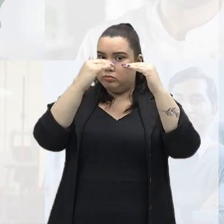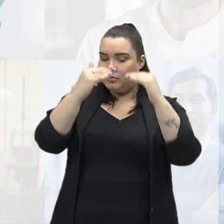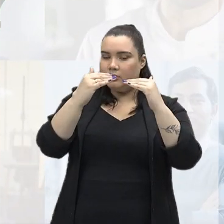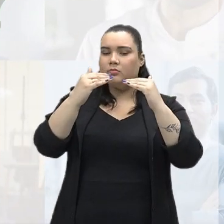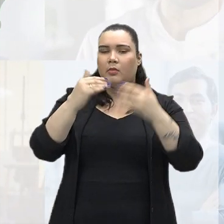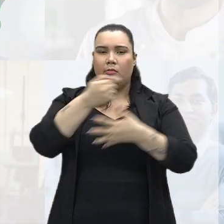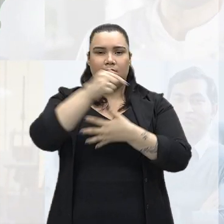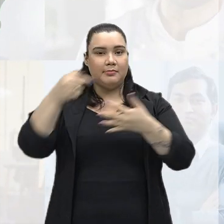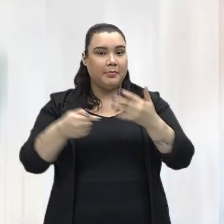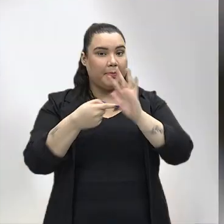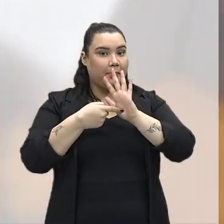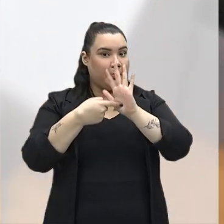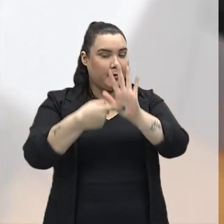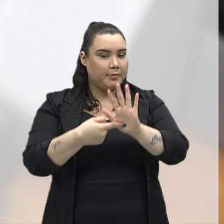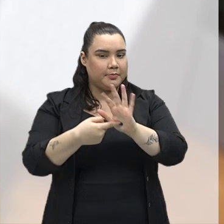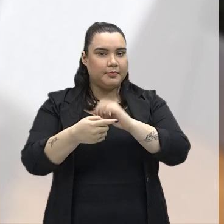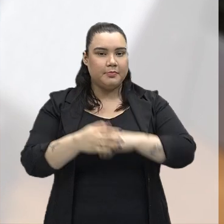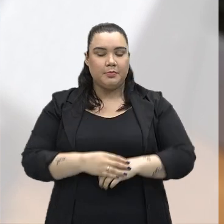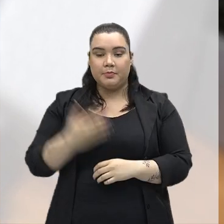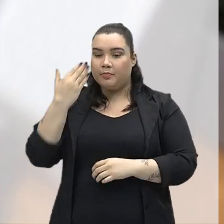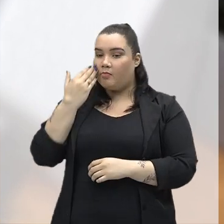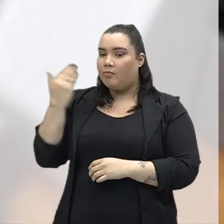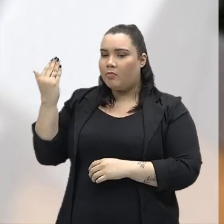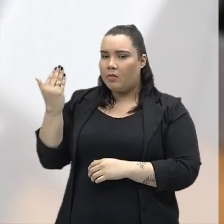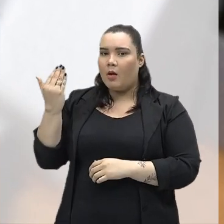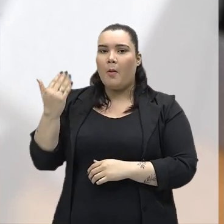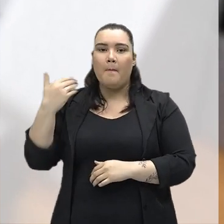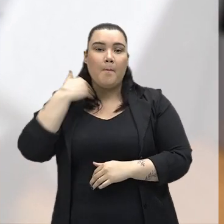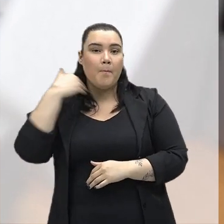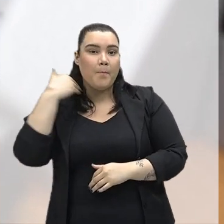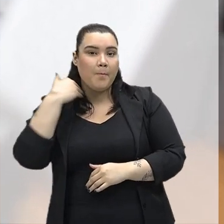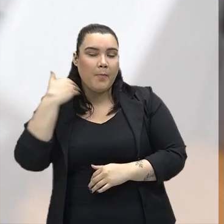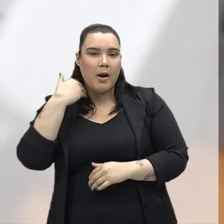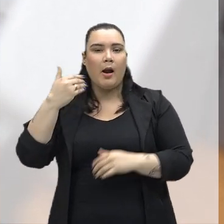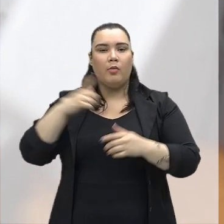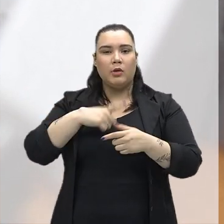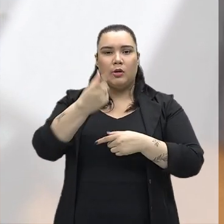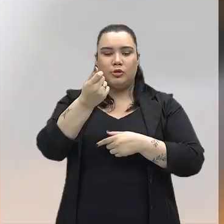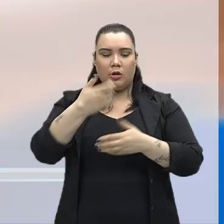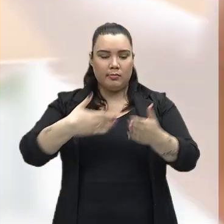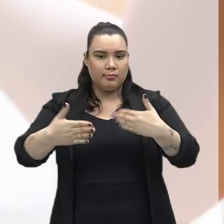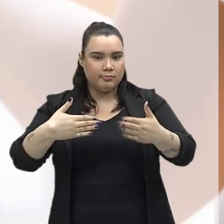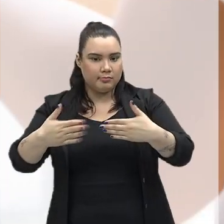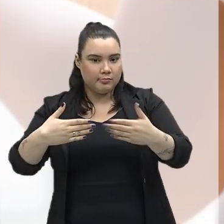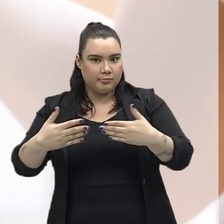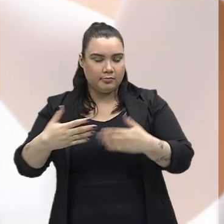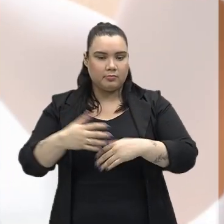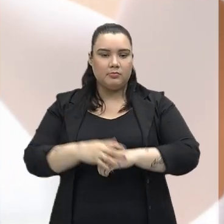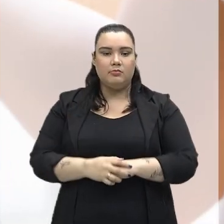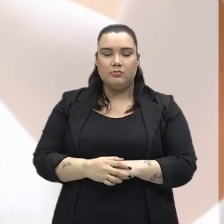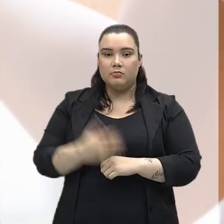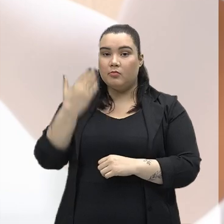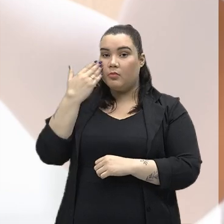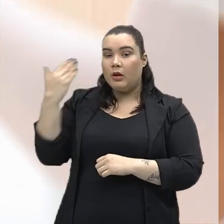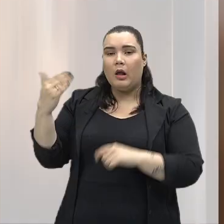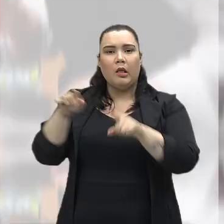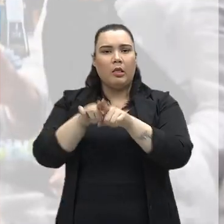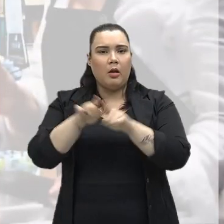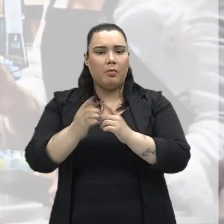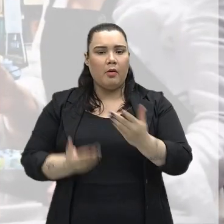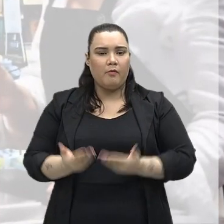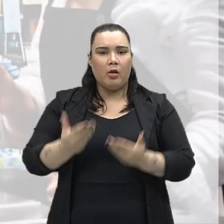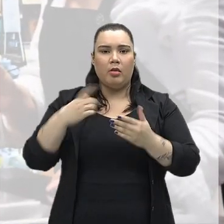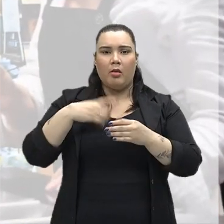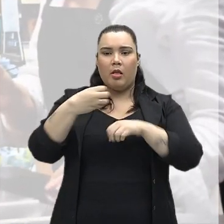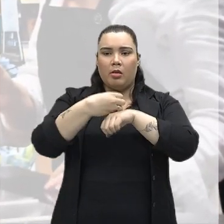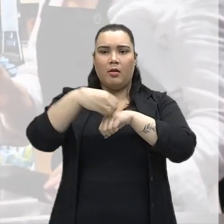temos algumas delas como caixas de banco e funcionários relacionados, funcionários dos correios,